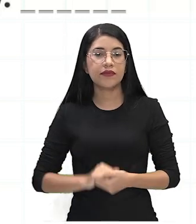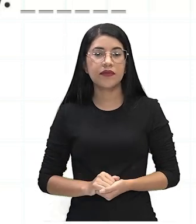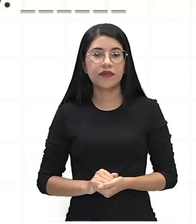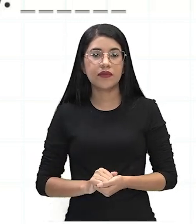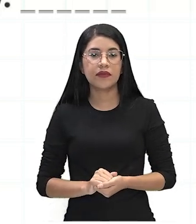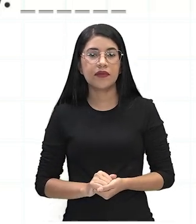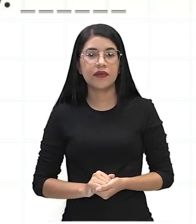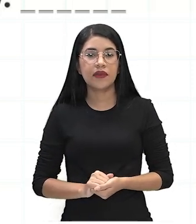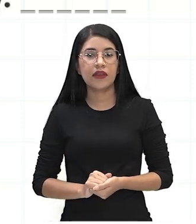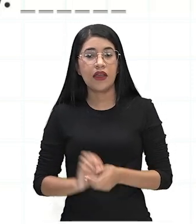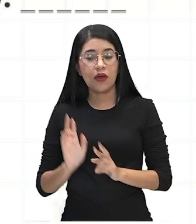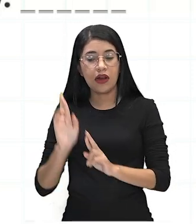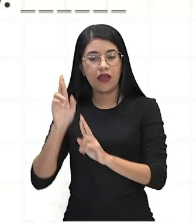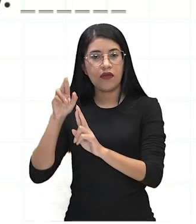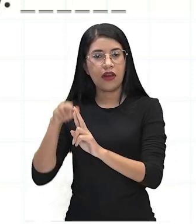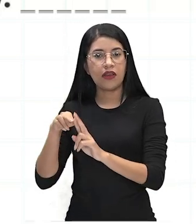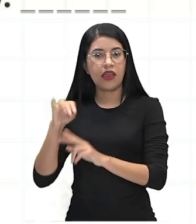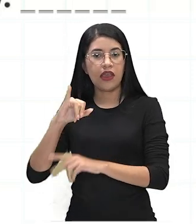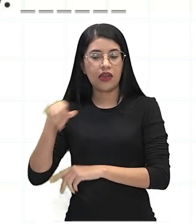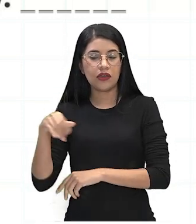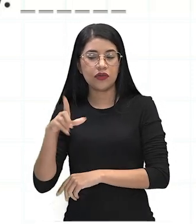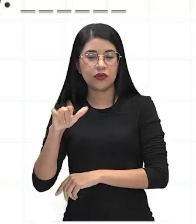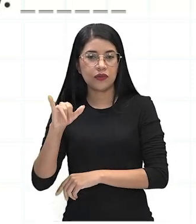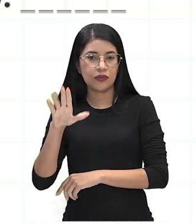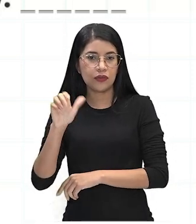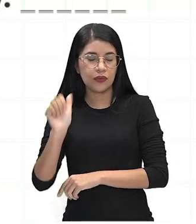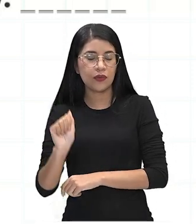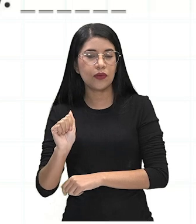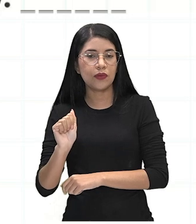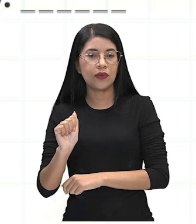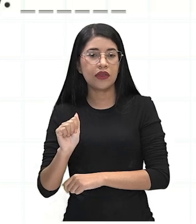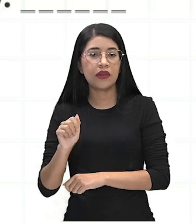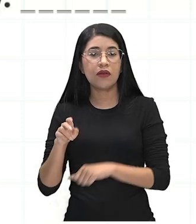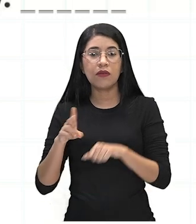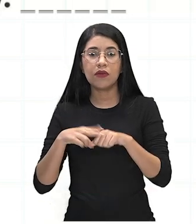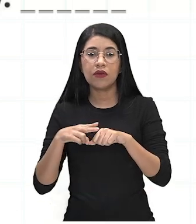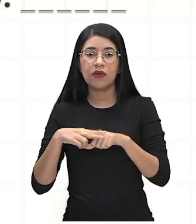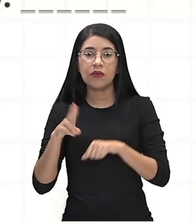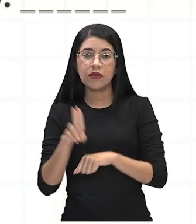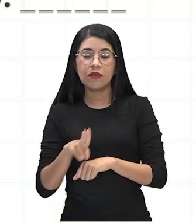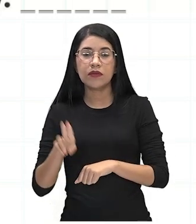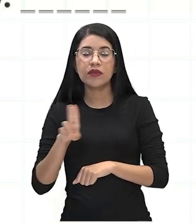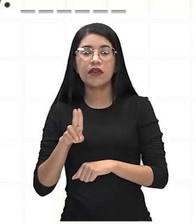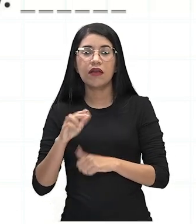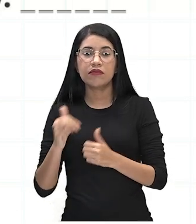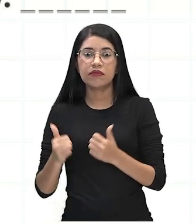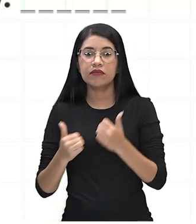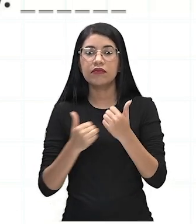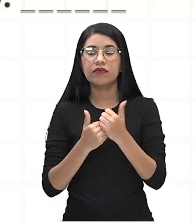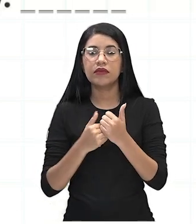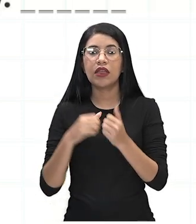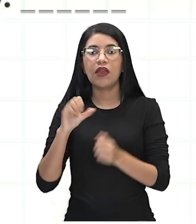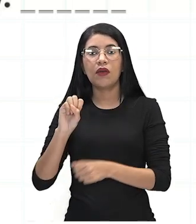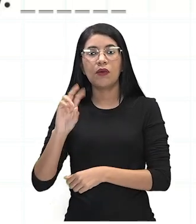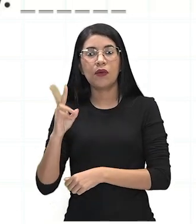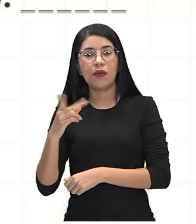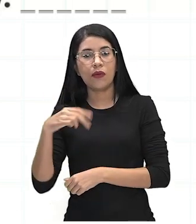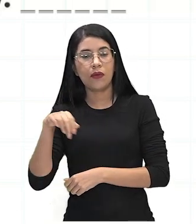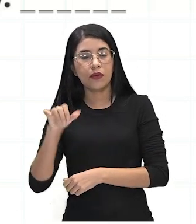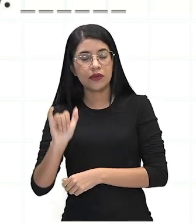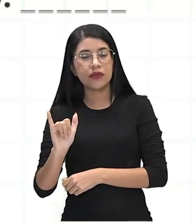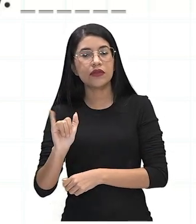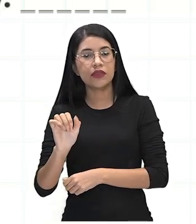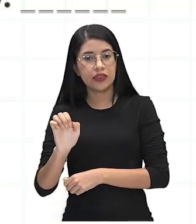da Julia. Prestem atenção. Qual é o pronome que eu vou usar para substituir Julia? She. She